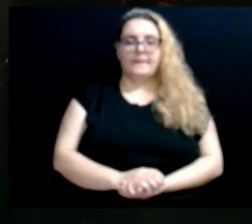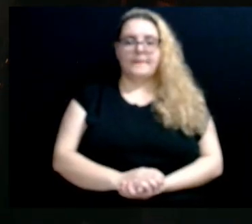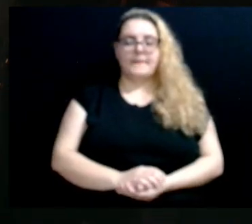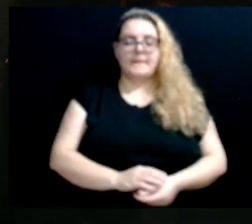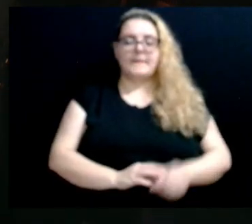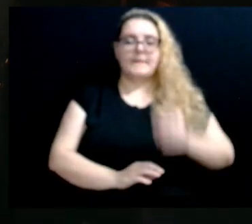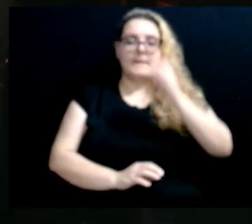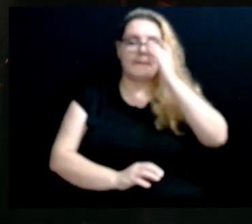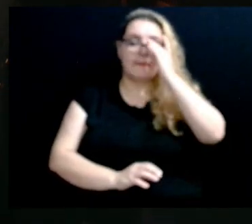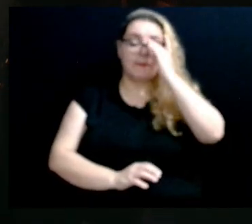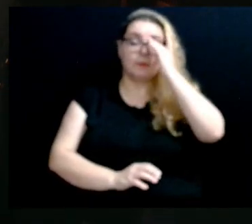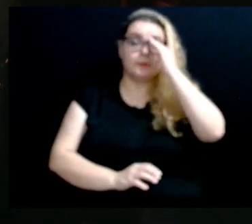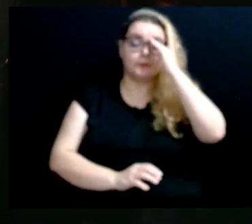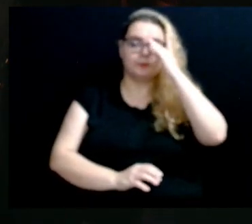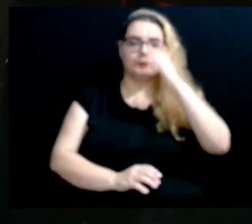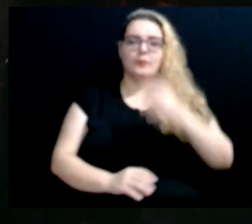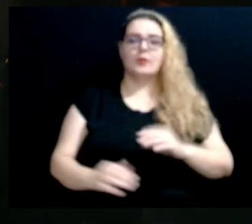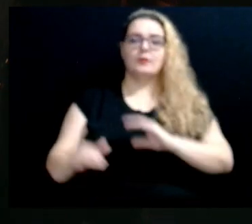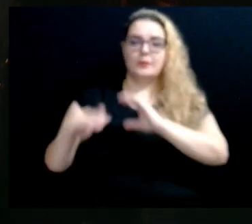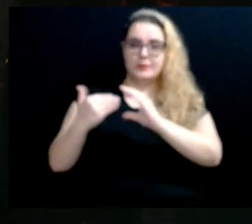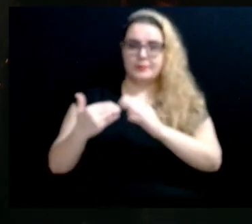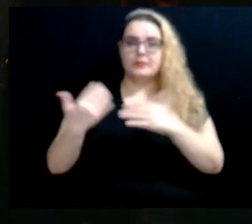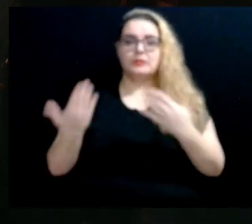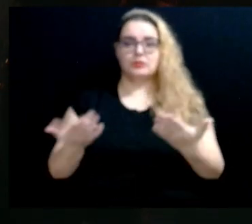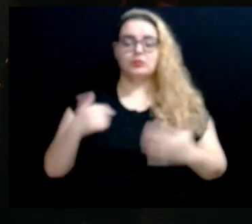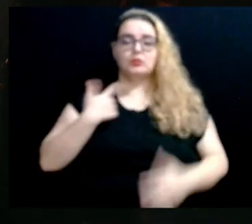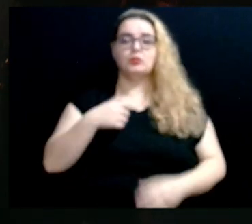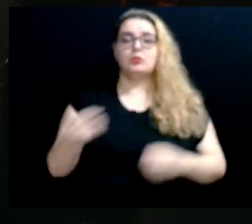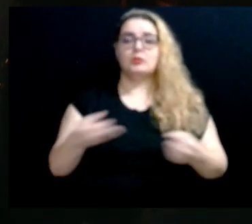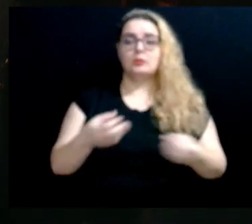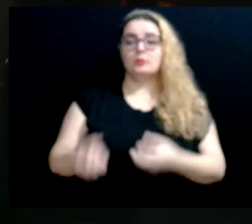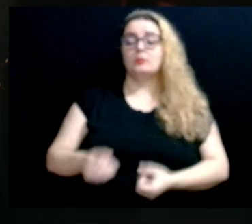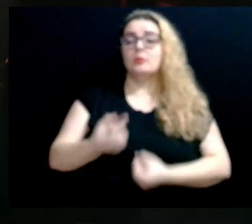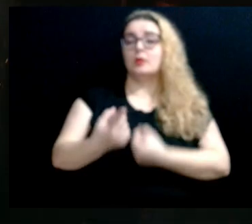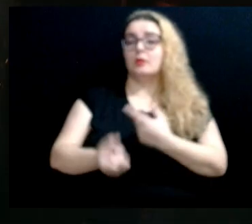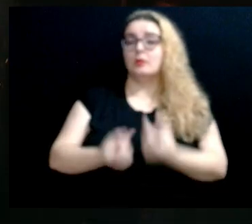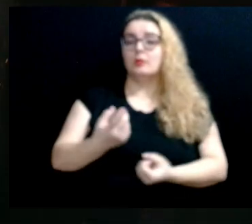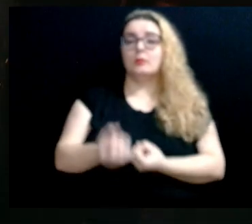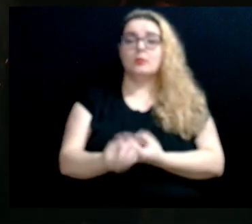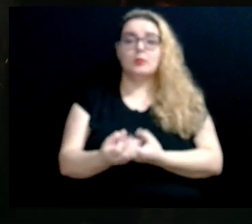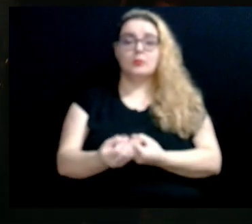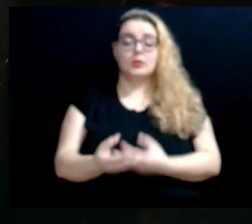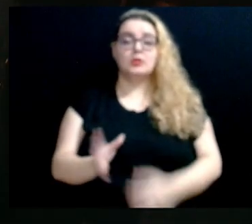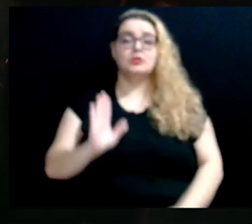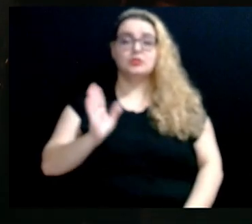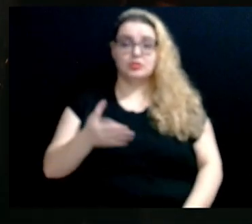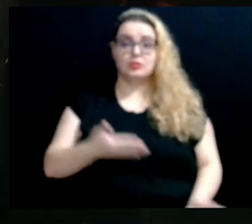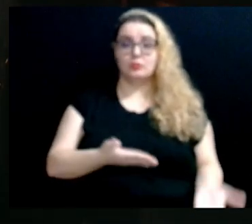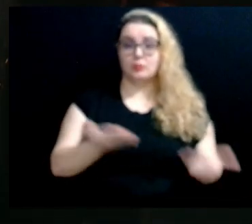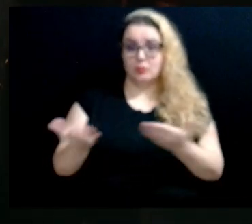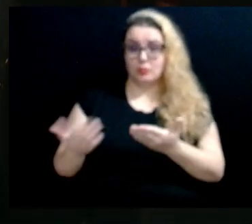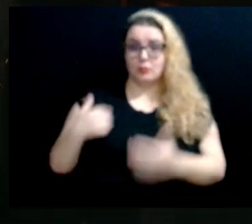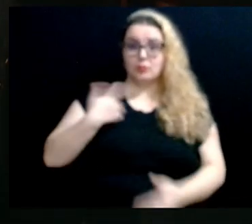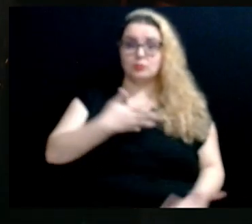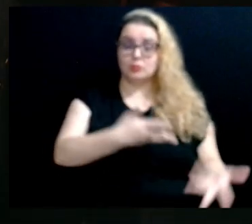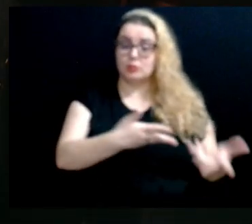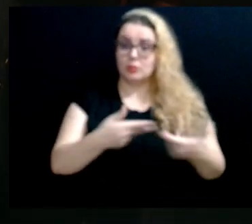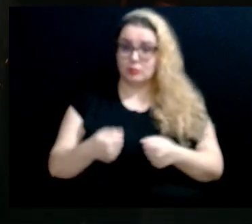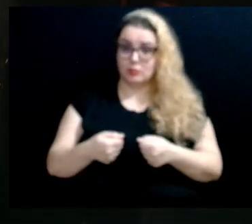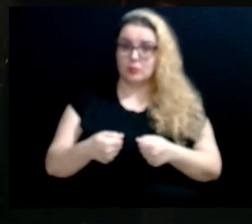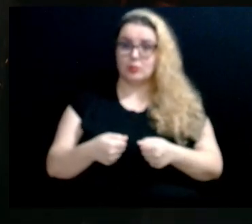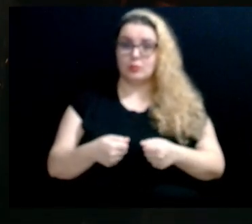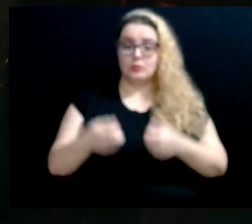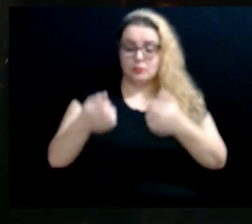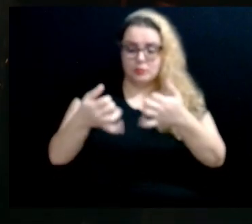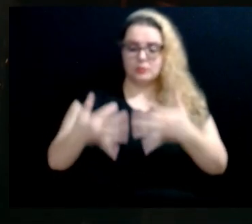19978293776. Enquanto você manda sua mensagem, a gente atualiza algumas informações. Daqui a pouquinho vamos apresentar os nossos convidados que vão nos orientar sobre o